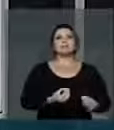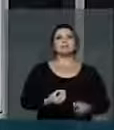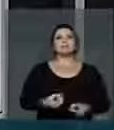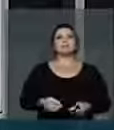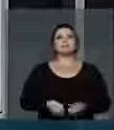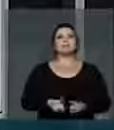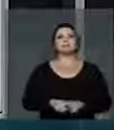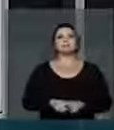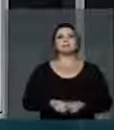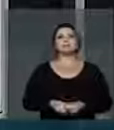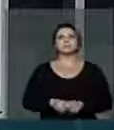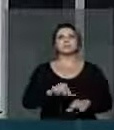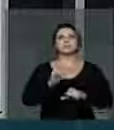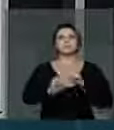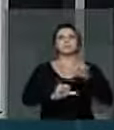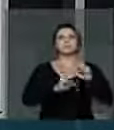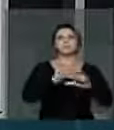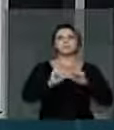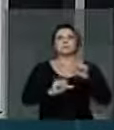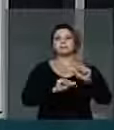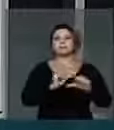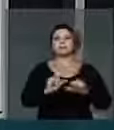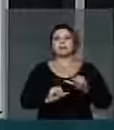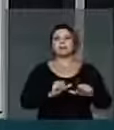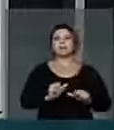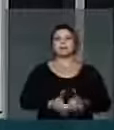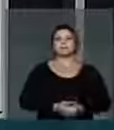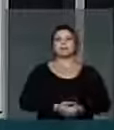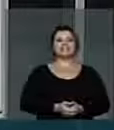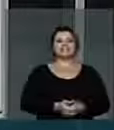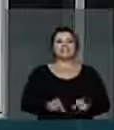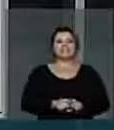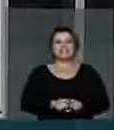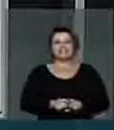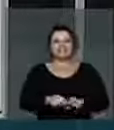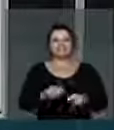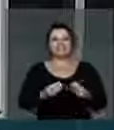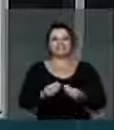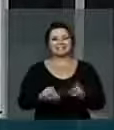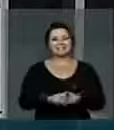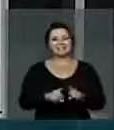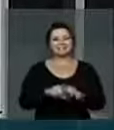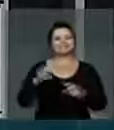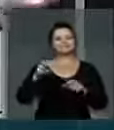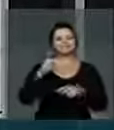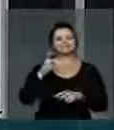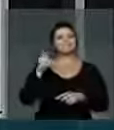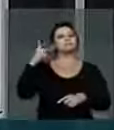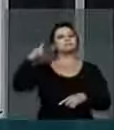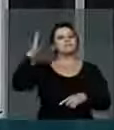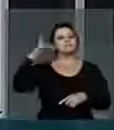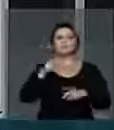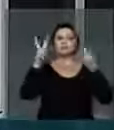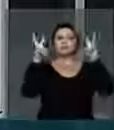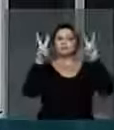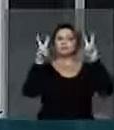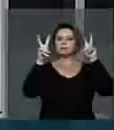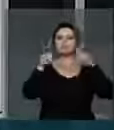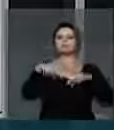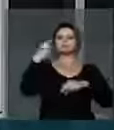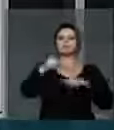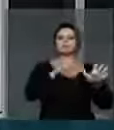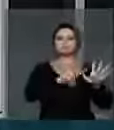questão da reforma partidária e a reforma política rapidamente, que é uma matéria que vai vir à tona nas